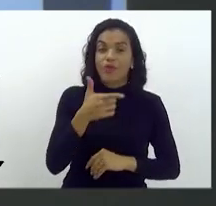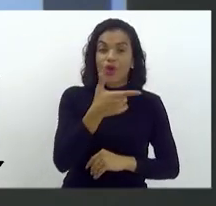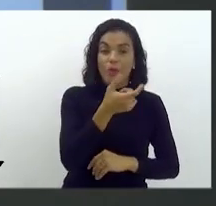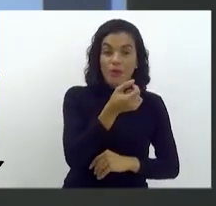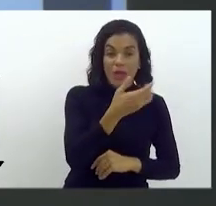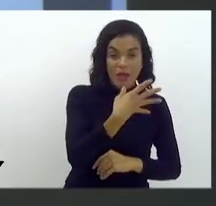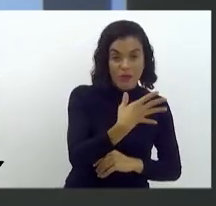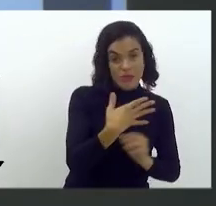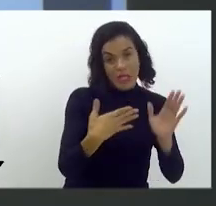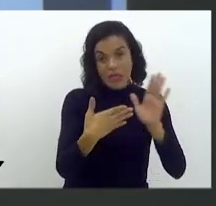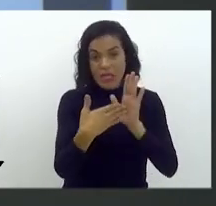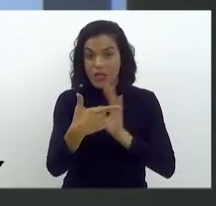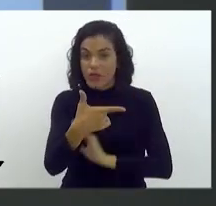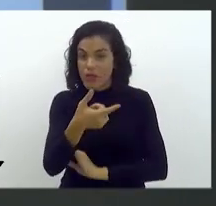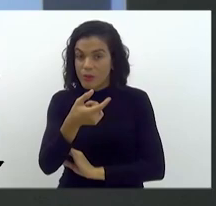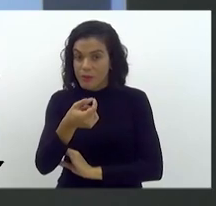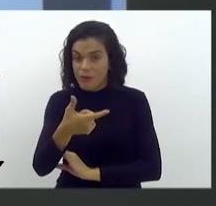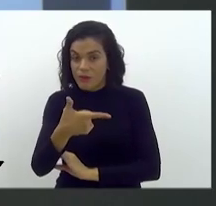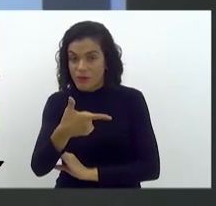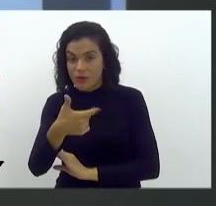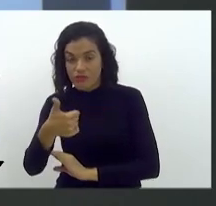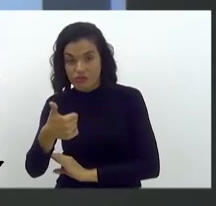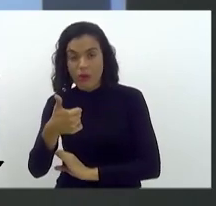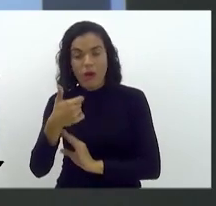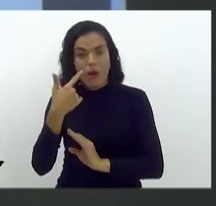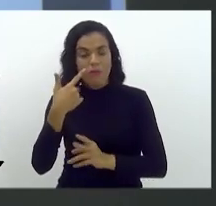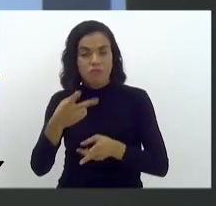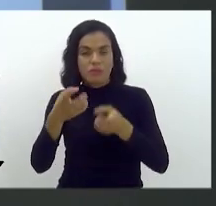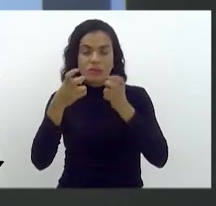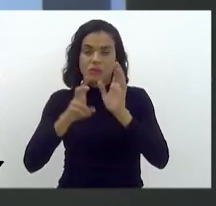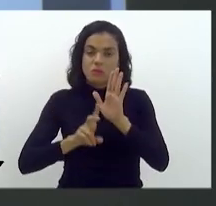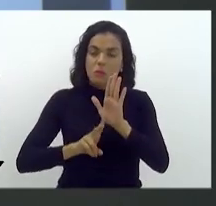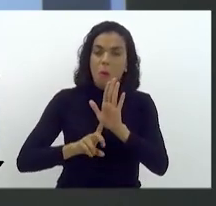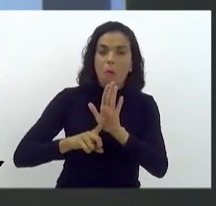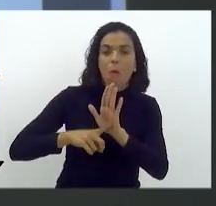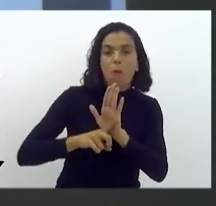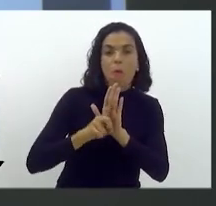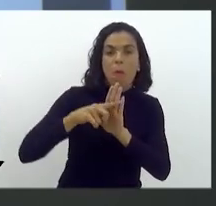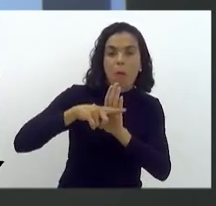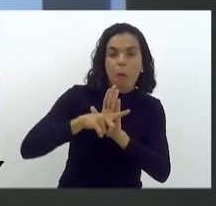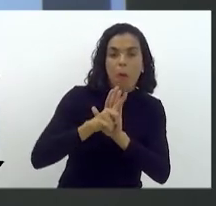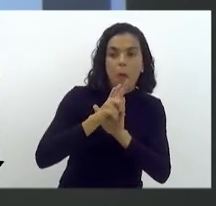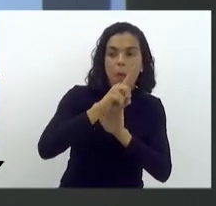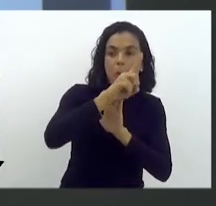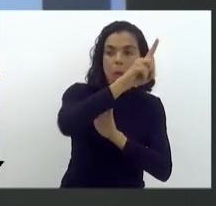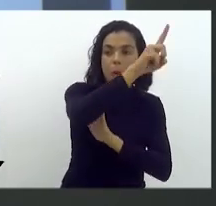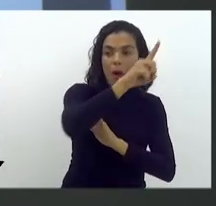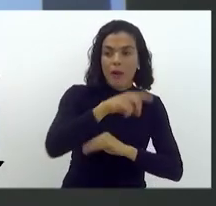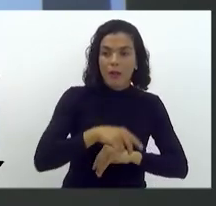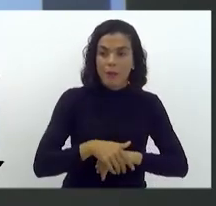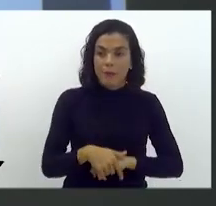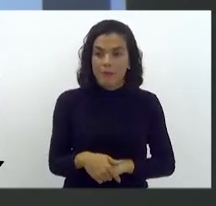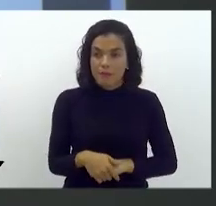até 2021 se observou um aumento considerável são dados são números absolutos